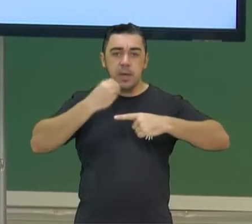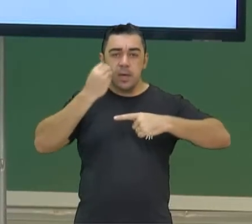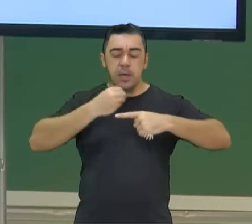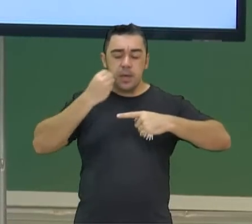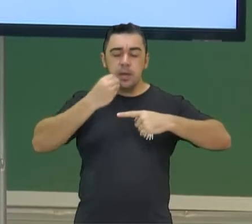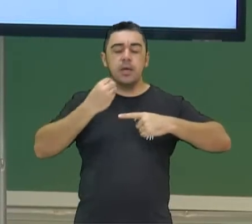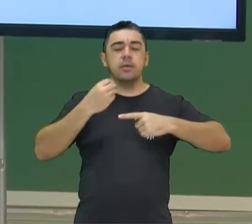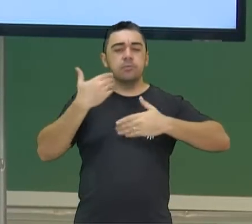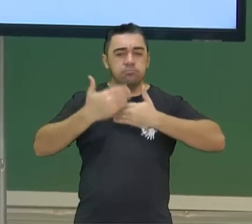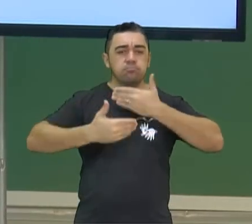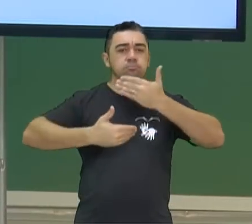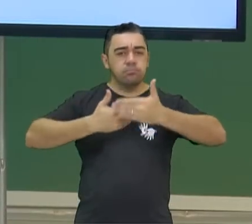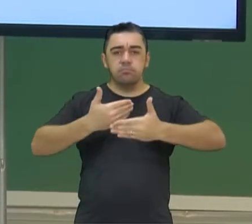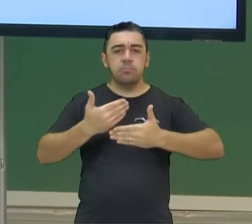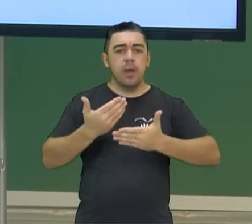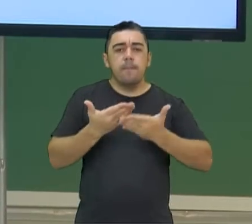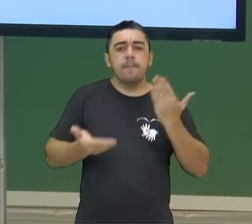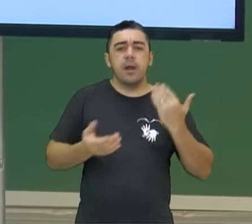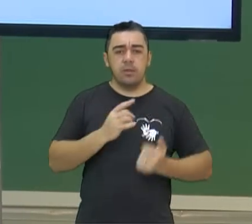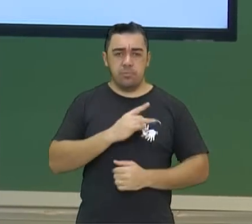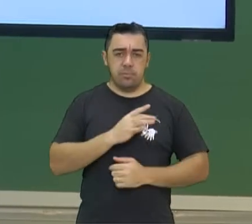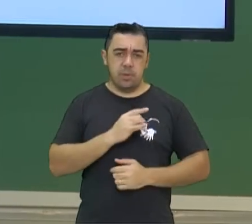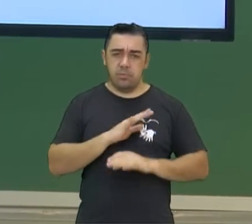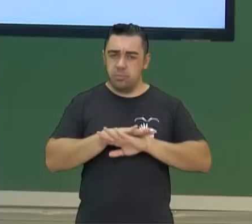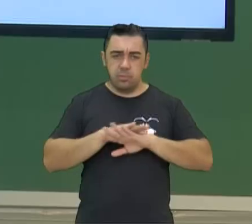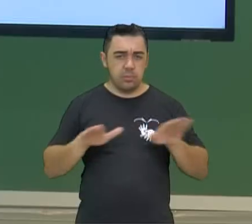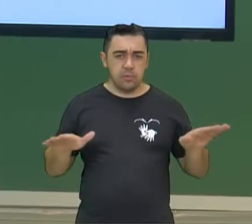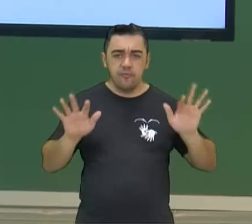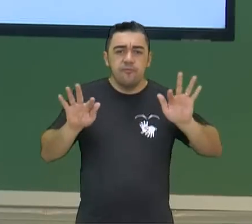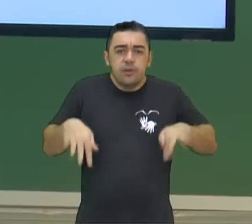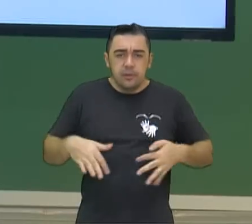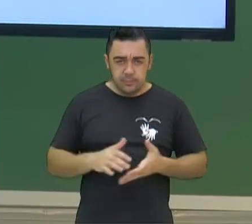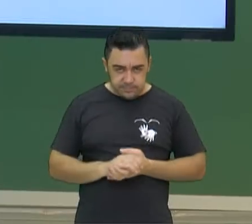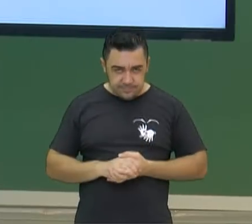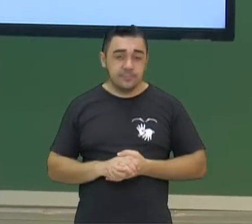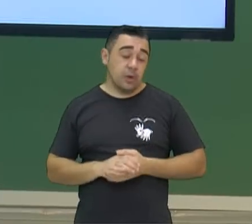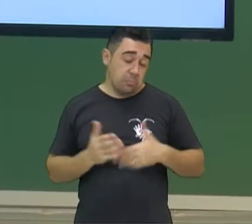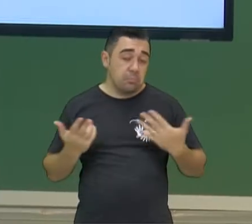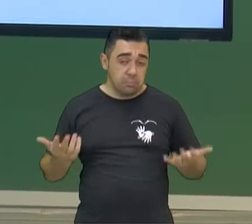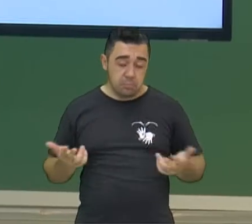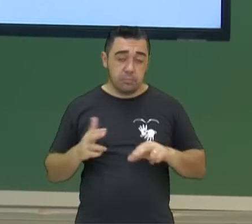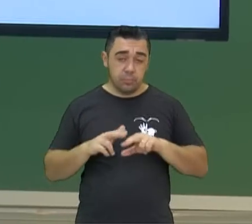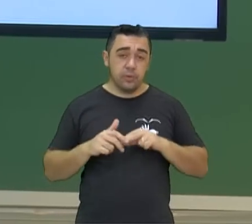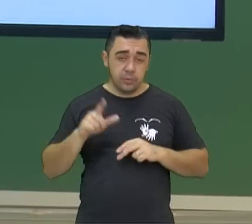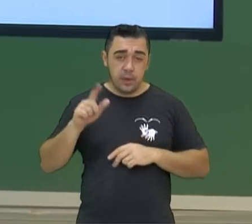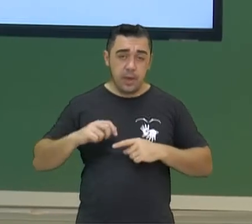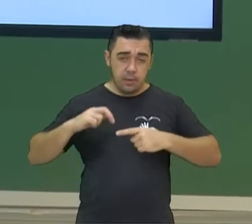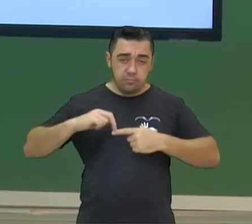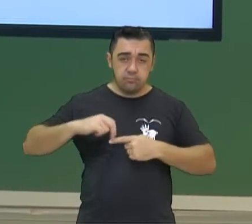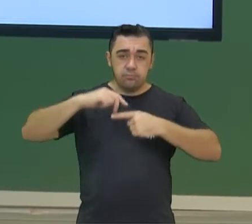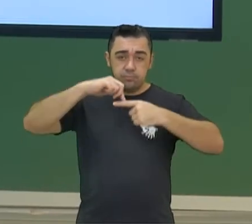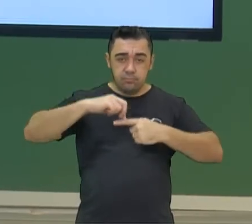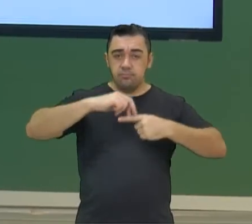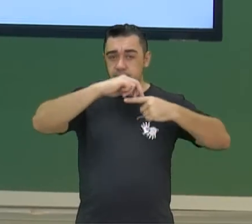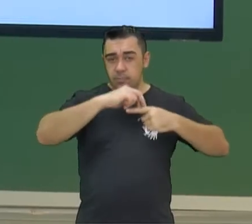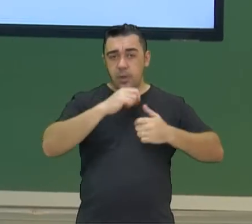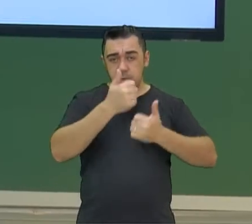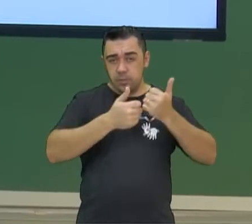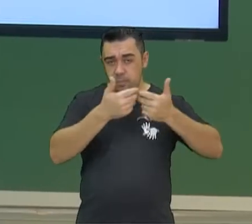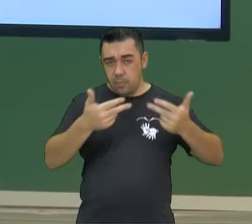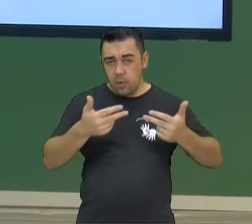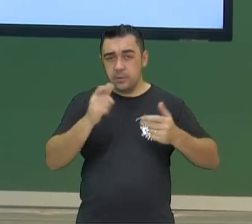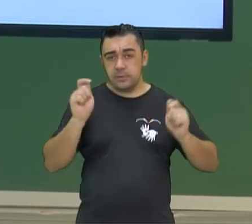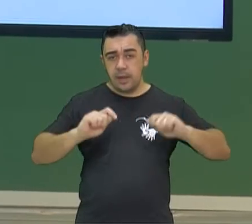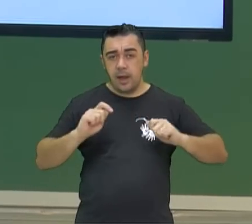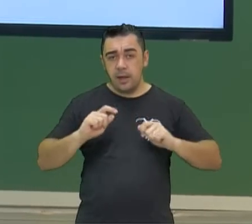outras posições e irem perdendo esse medo, né? Então, realmente é um esporte de superação, né? Sabemos